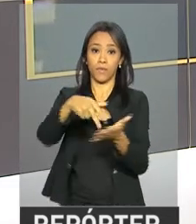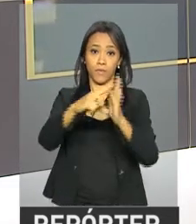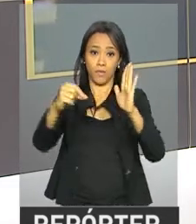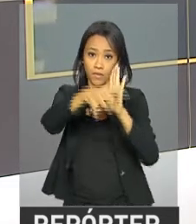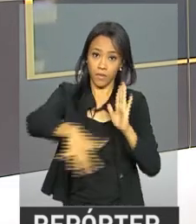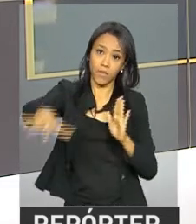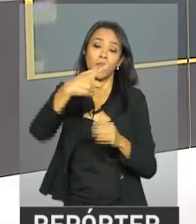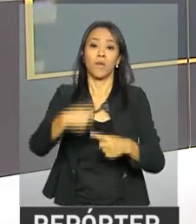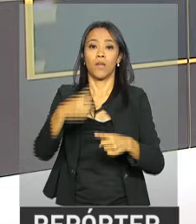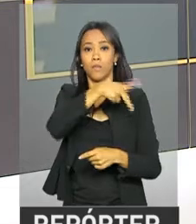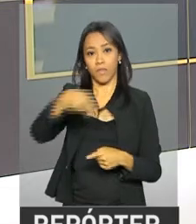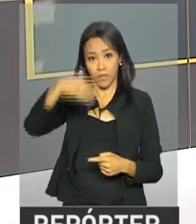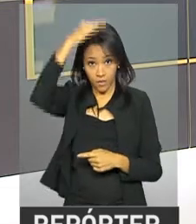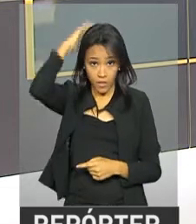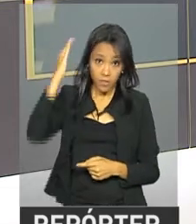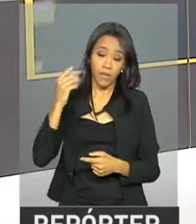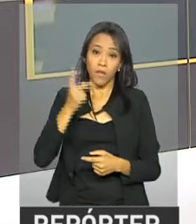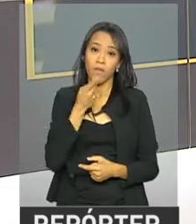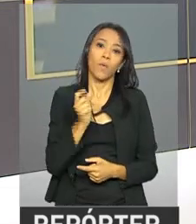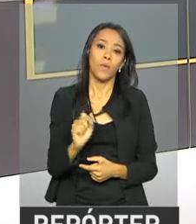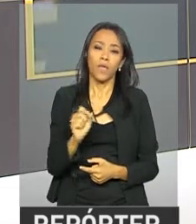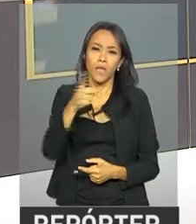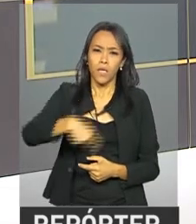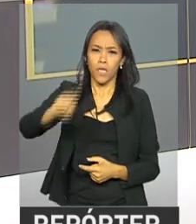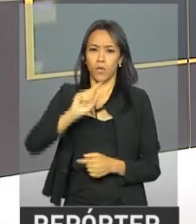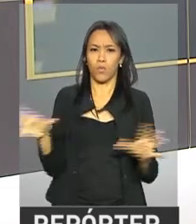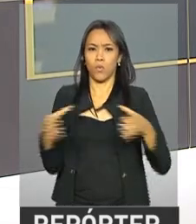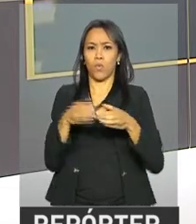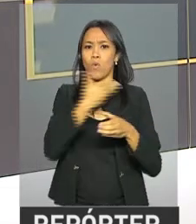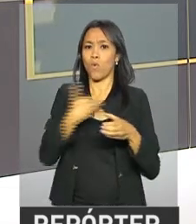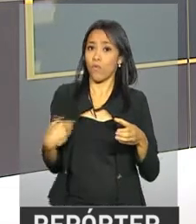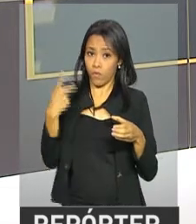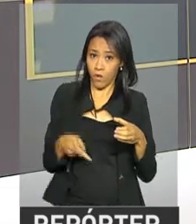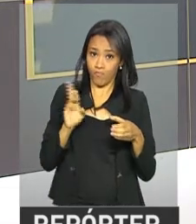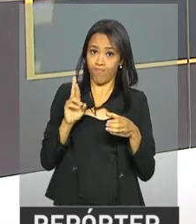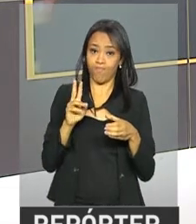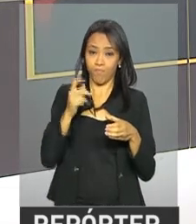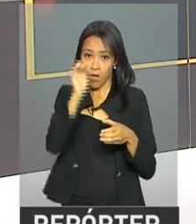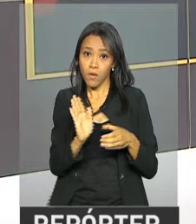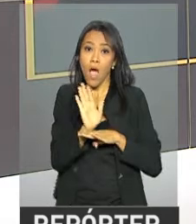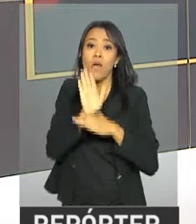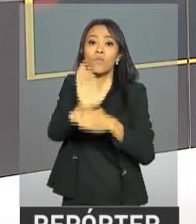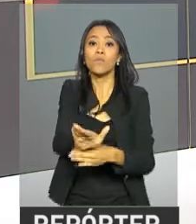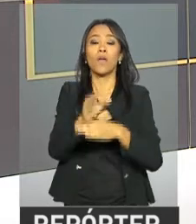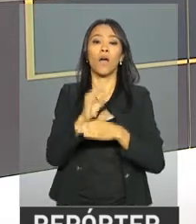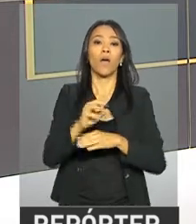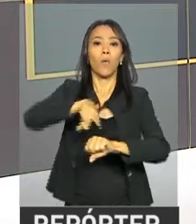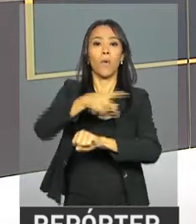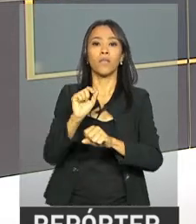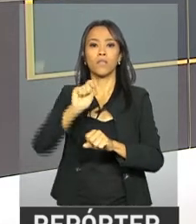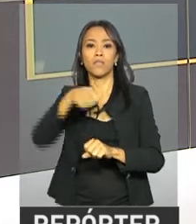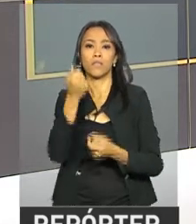porque o presidente Michel Temer determinou que as autoridades brasileiras ajudem o Chile, que está sendo atingido por